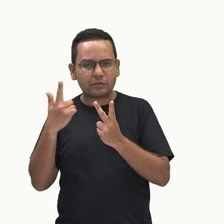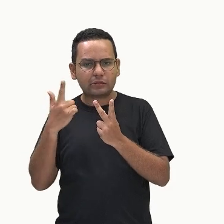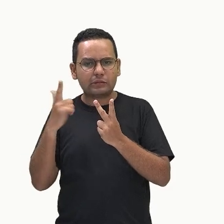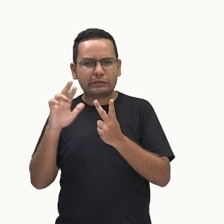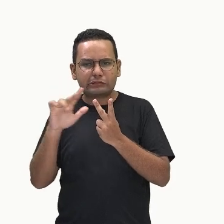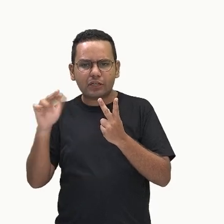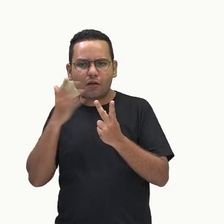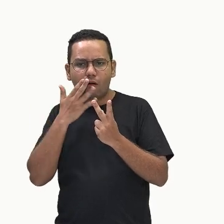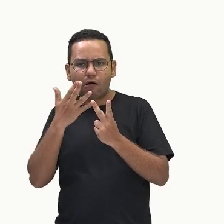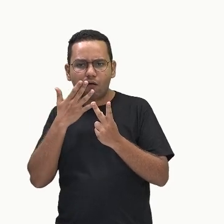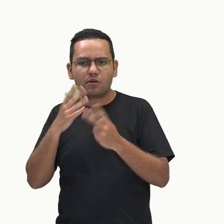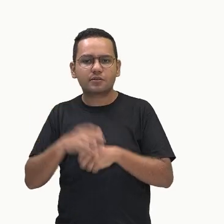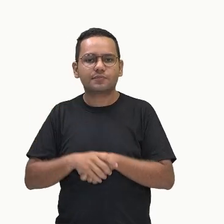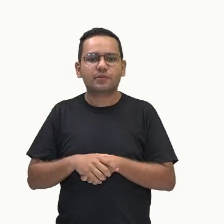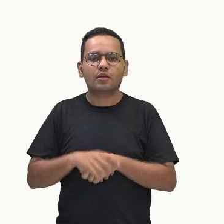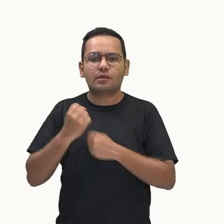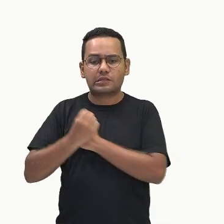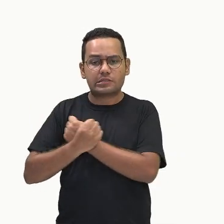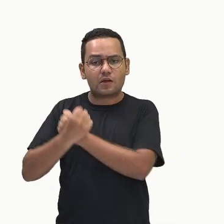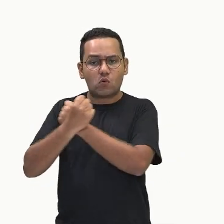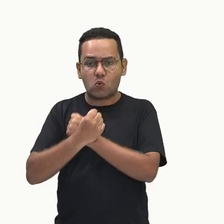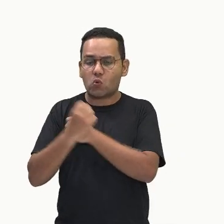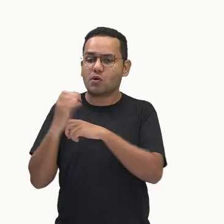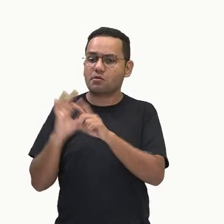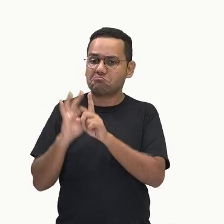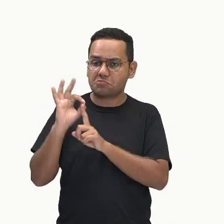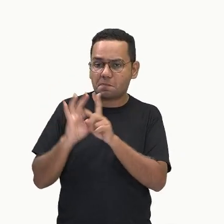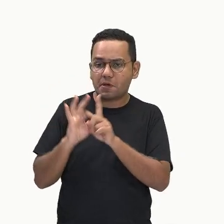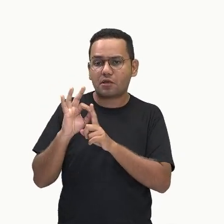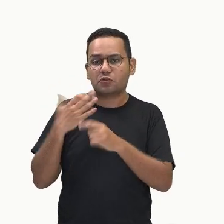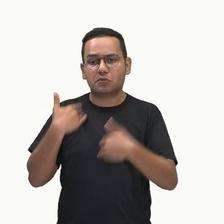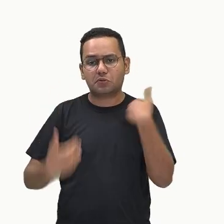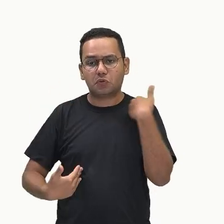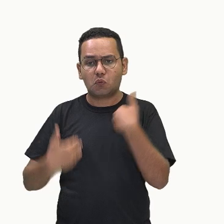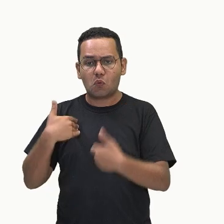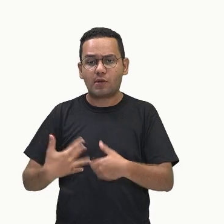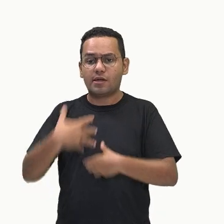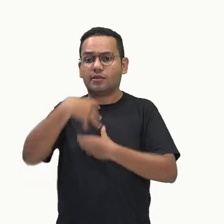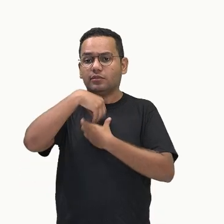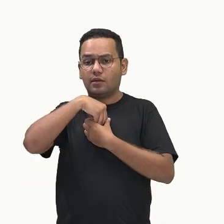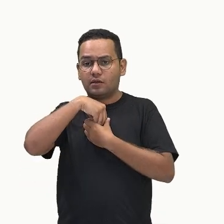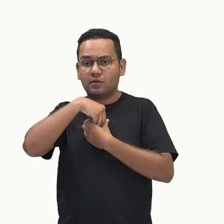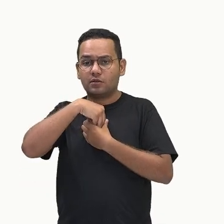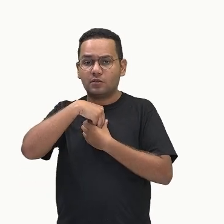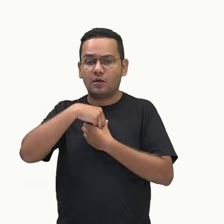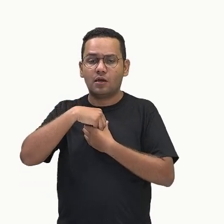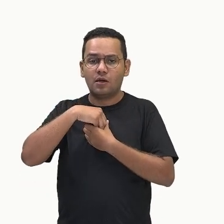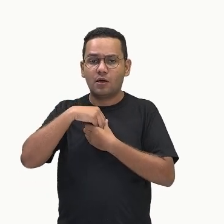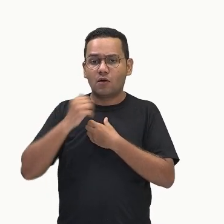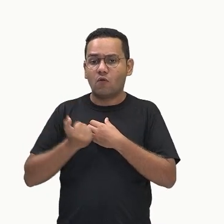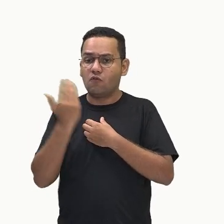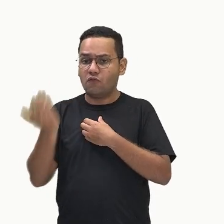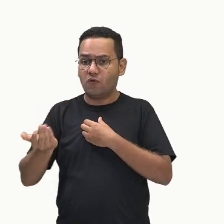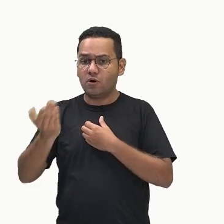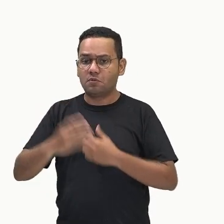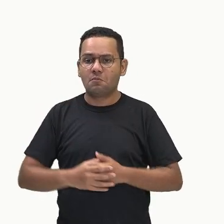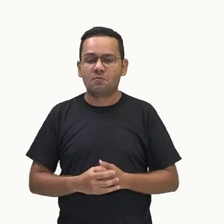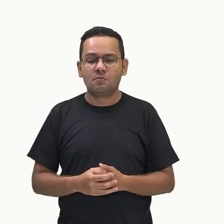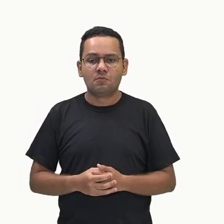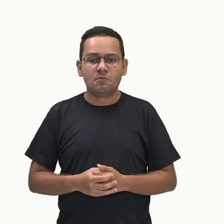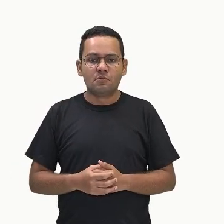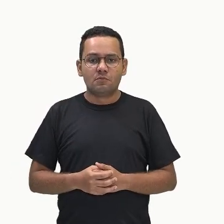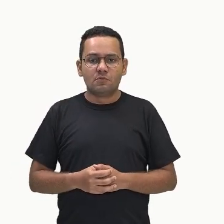o isolamento da temperatura interna com a temperatura